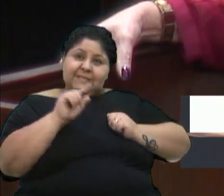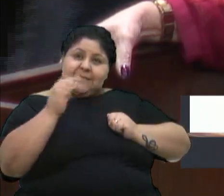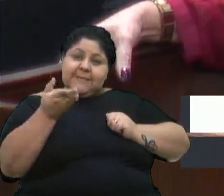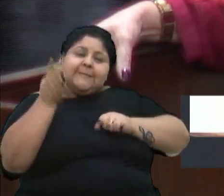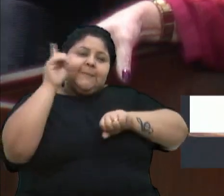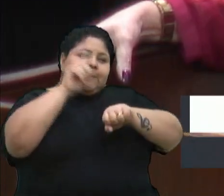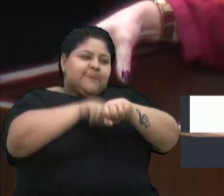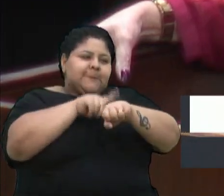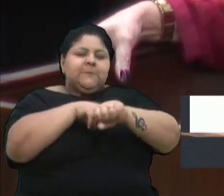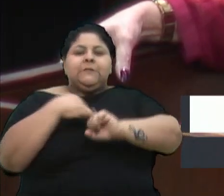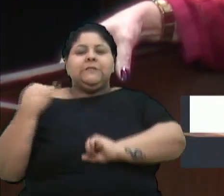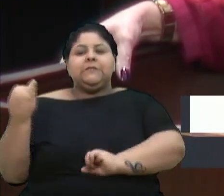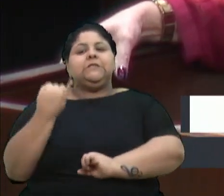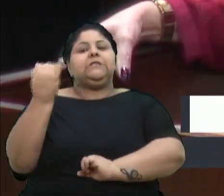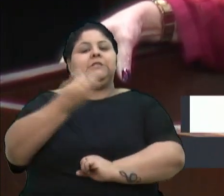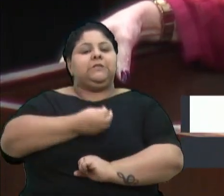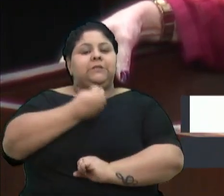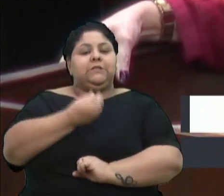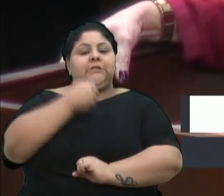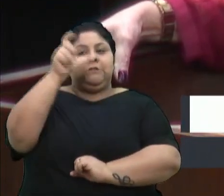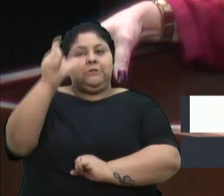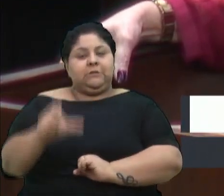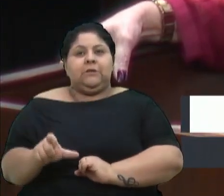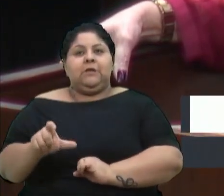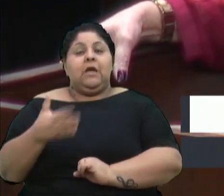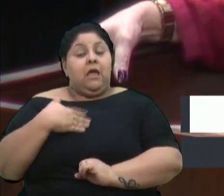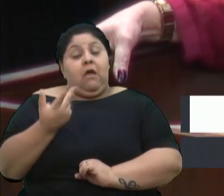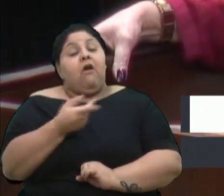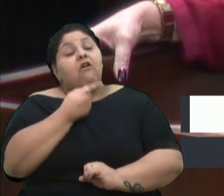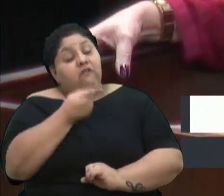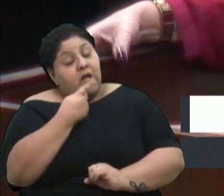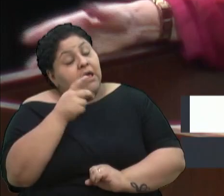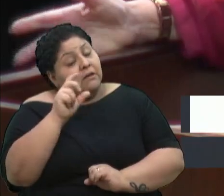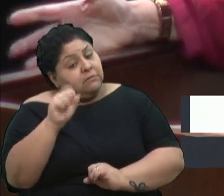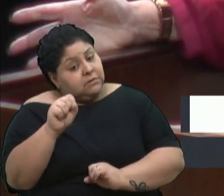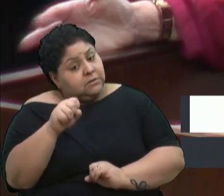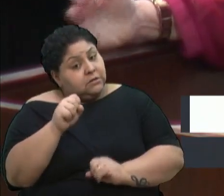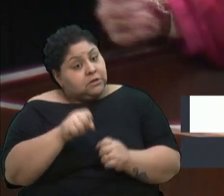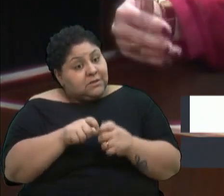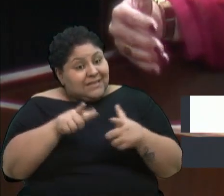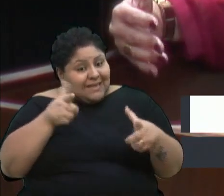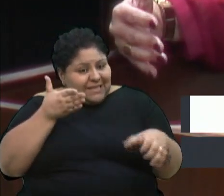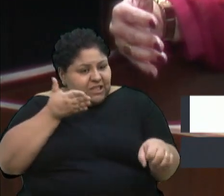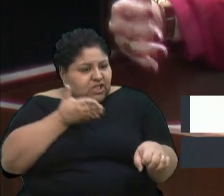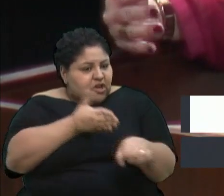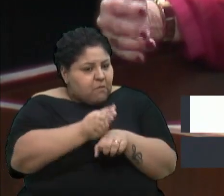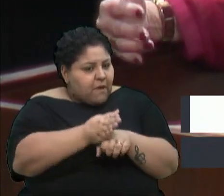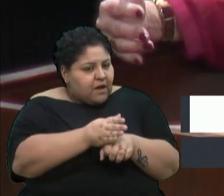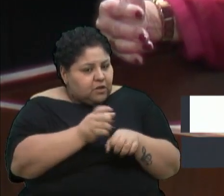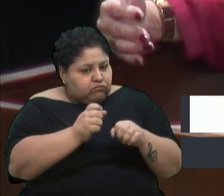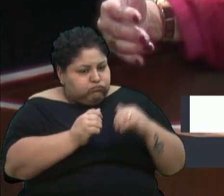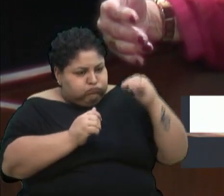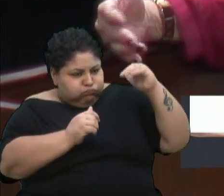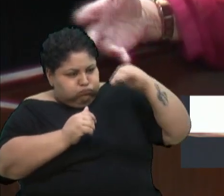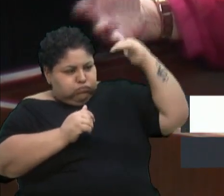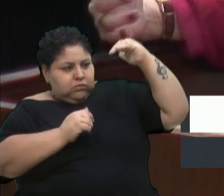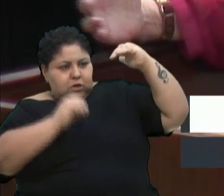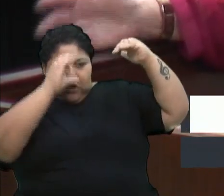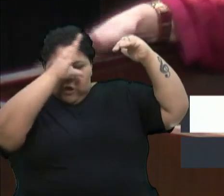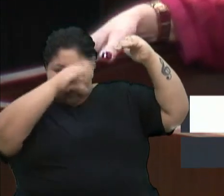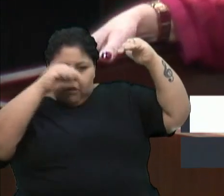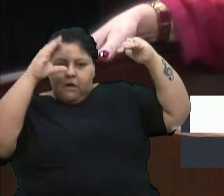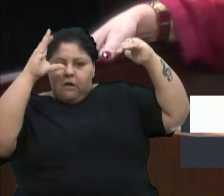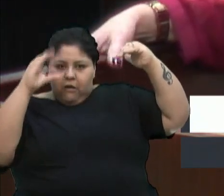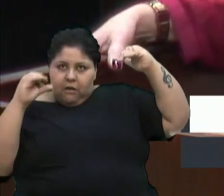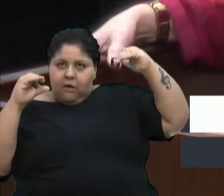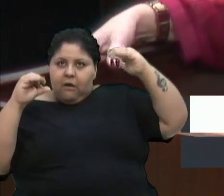muito importante da vida das pessoas. Eu diria que grande parte do que um adulto, um adolescente vai ser, tem a ver com